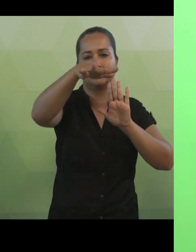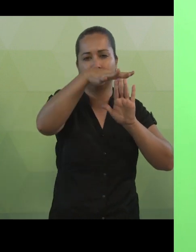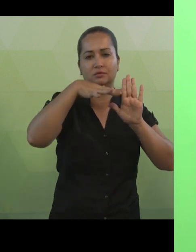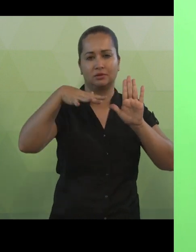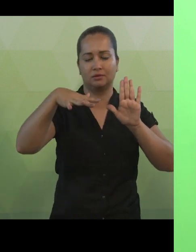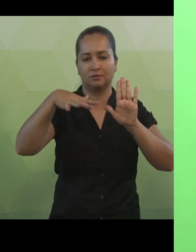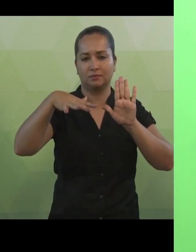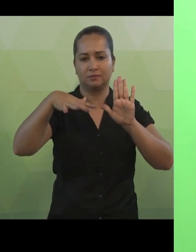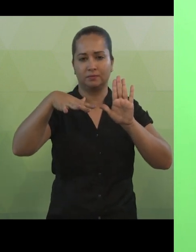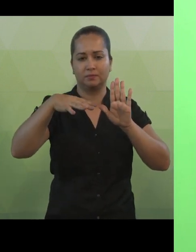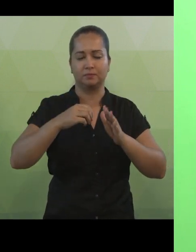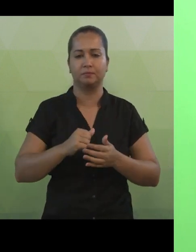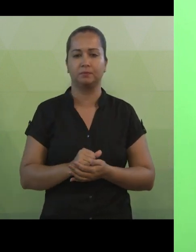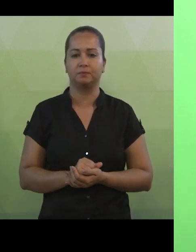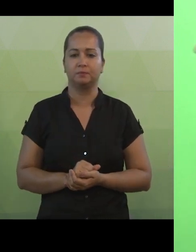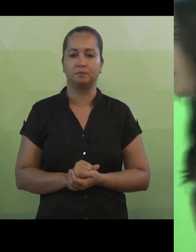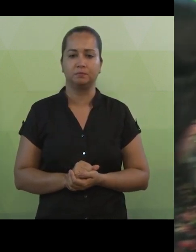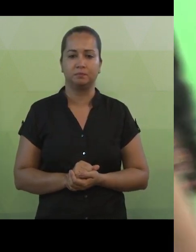select qualquer.